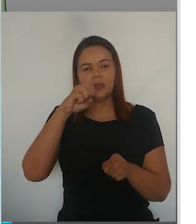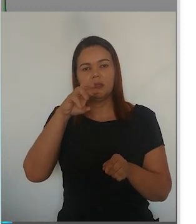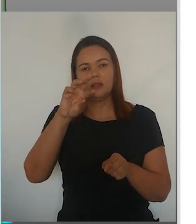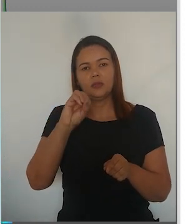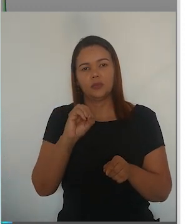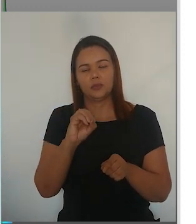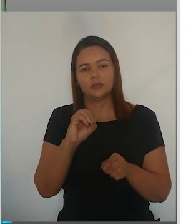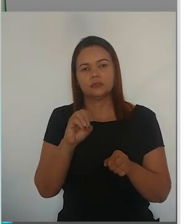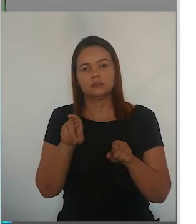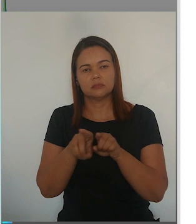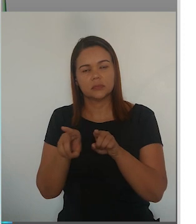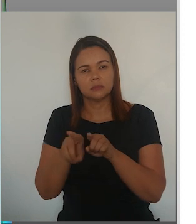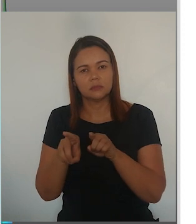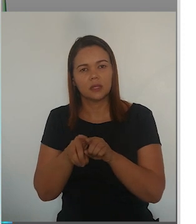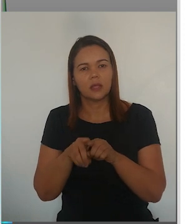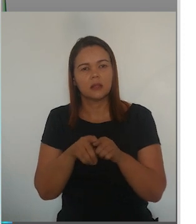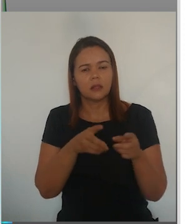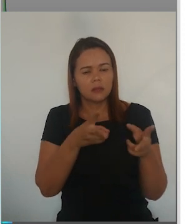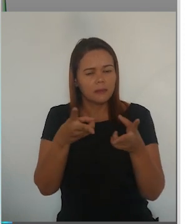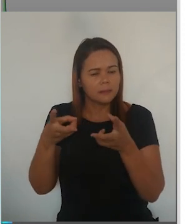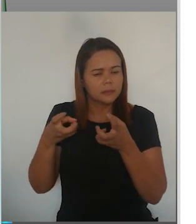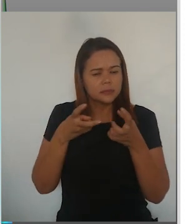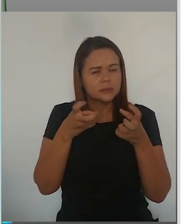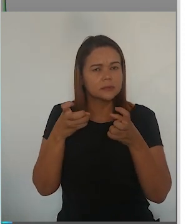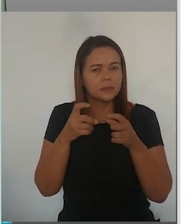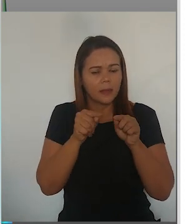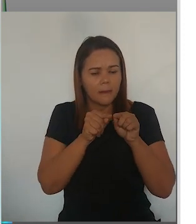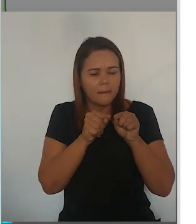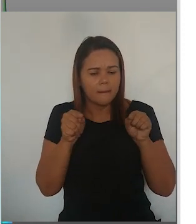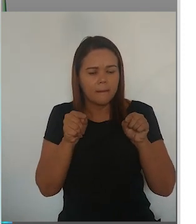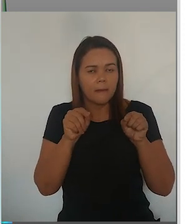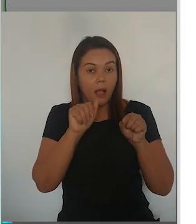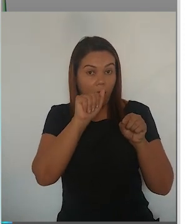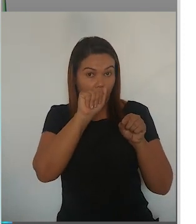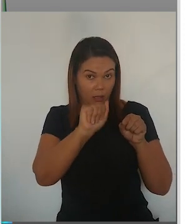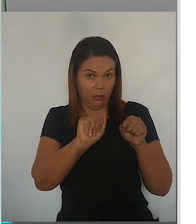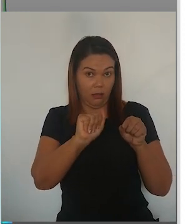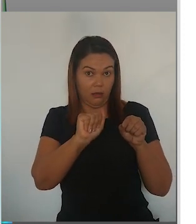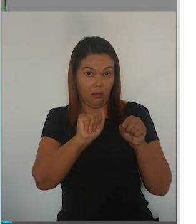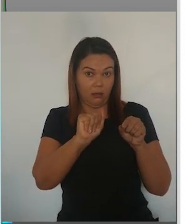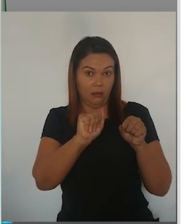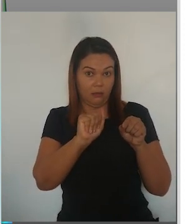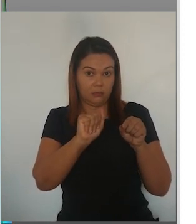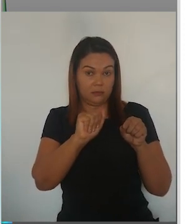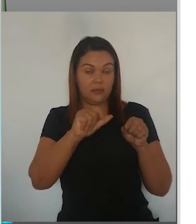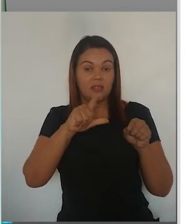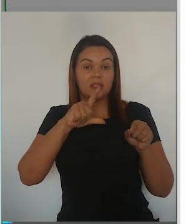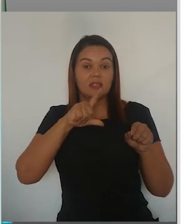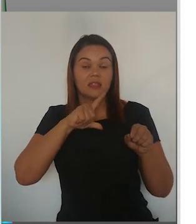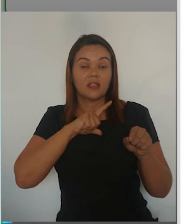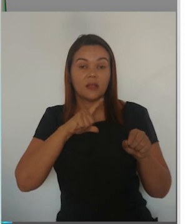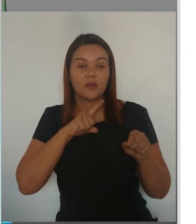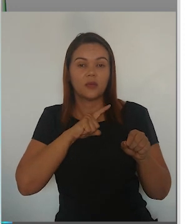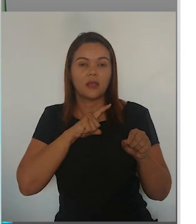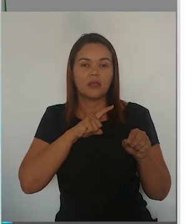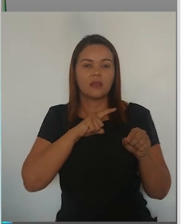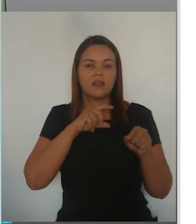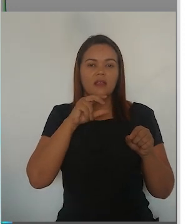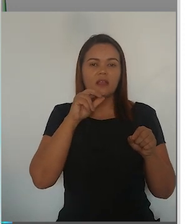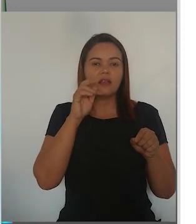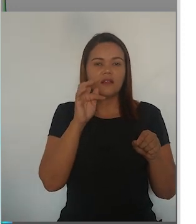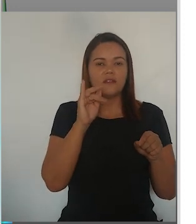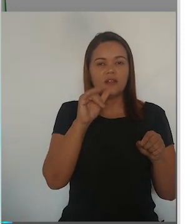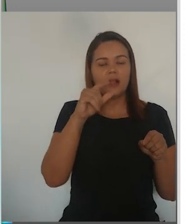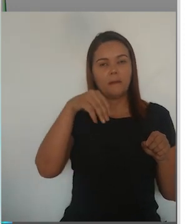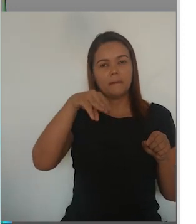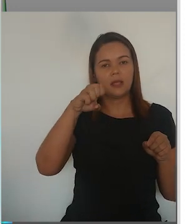filamentos espessos de miosina. Assim sendo, deve-se observar que um corte ao longo da